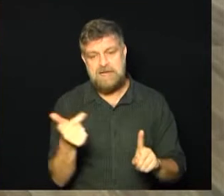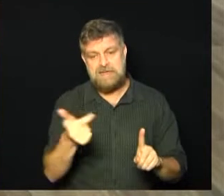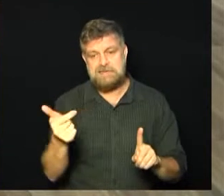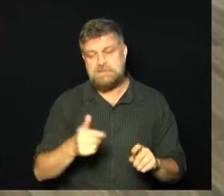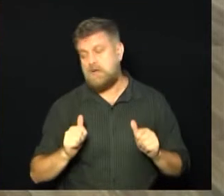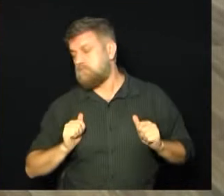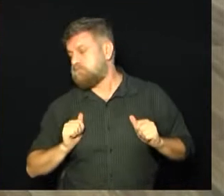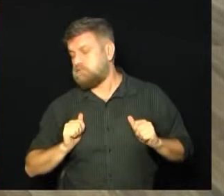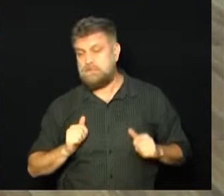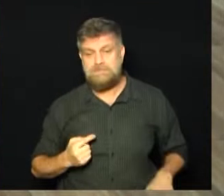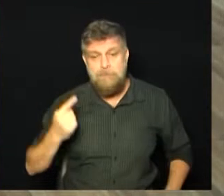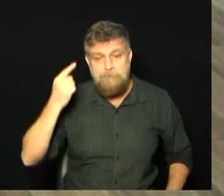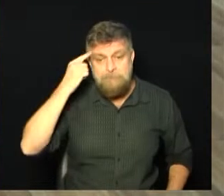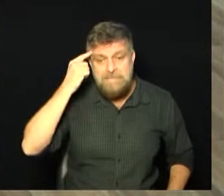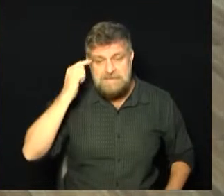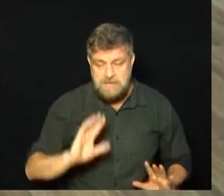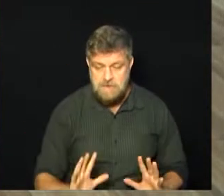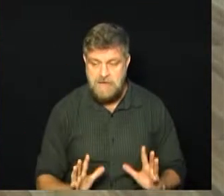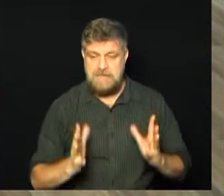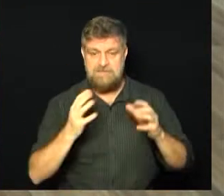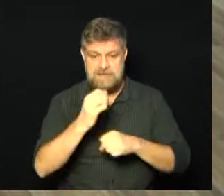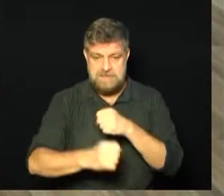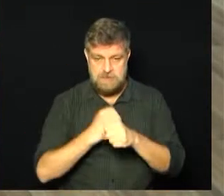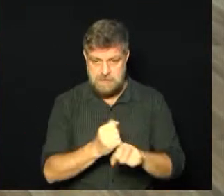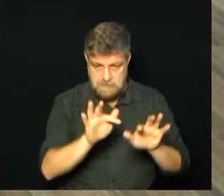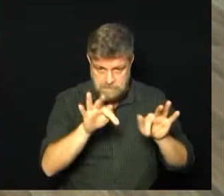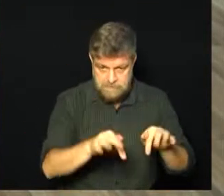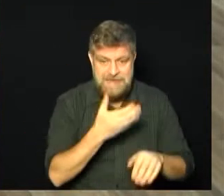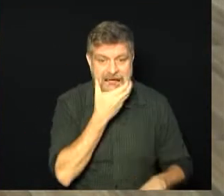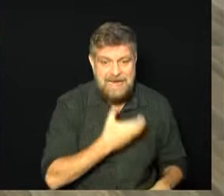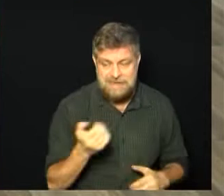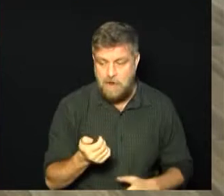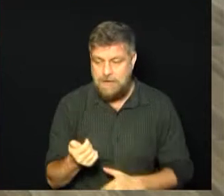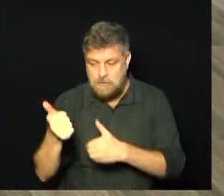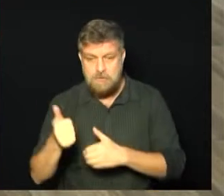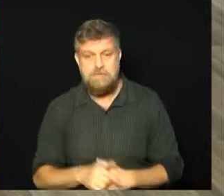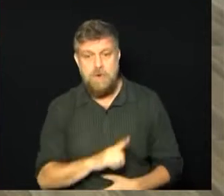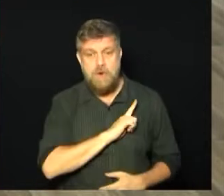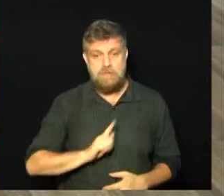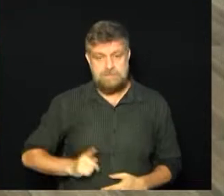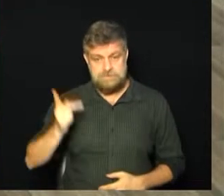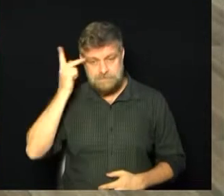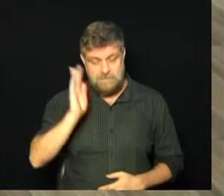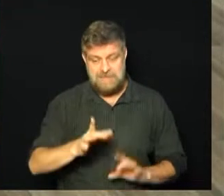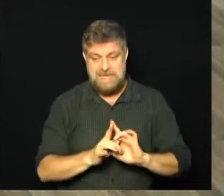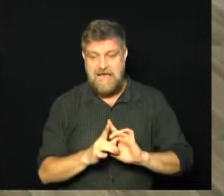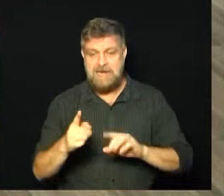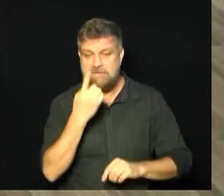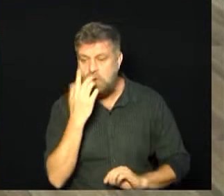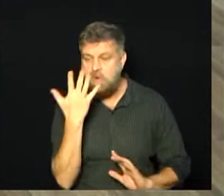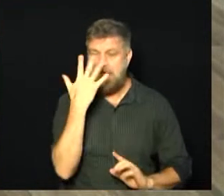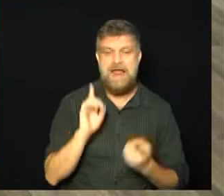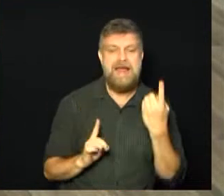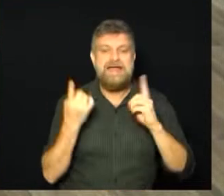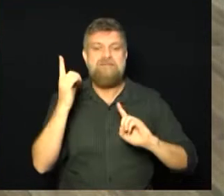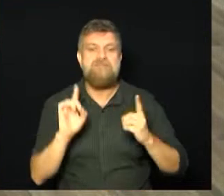Pensando justamente nas festas de fim de ano, inclusive há uma discussão, o estado já liberou o carnaval e há toda